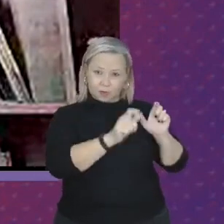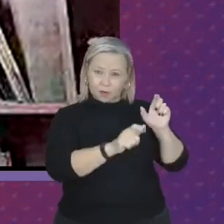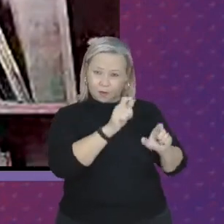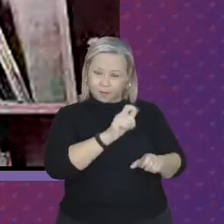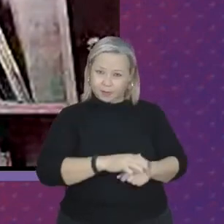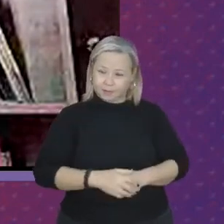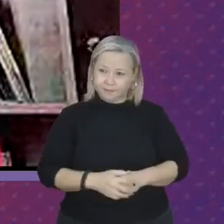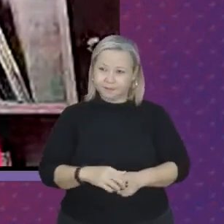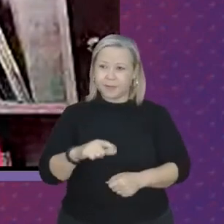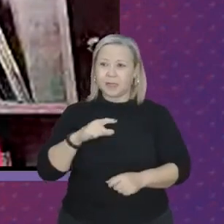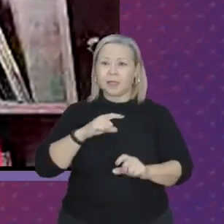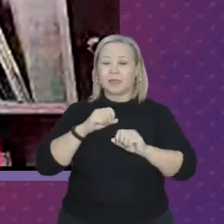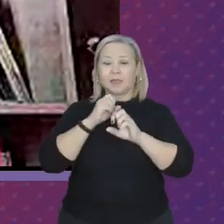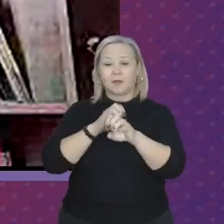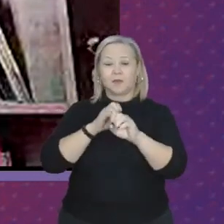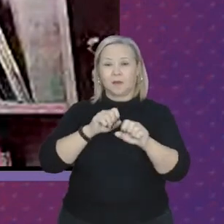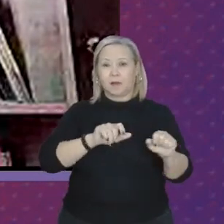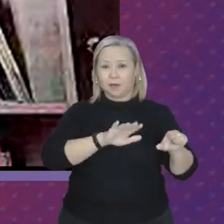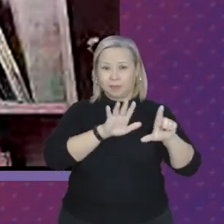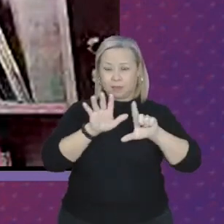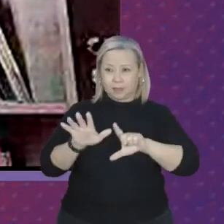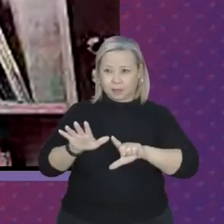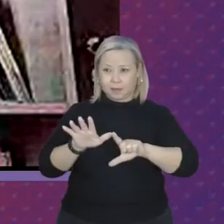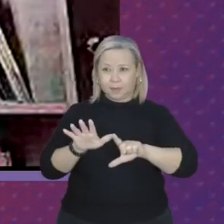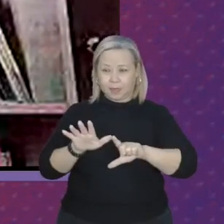A gente teve aulas essa semana, né,